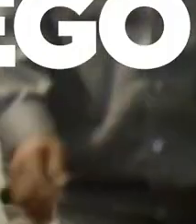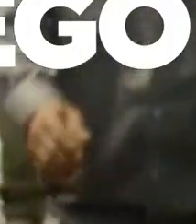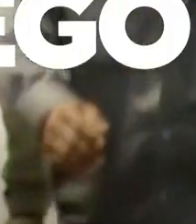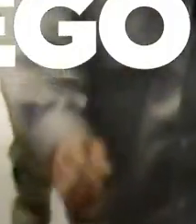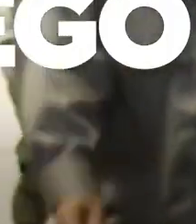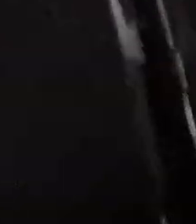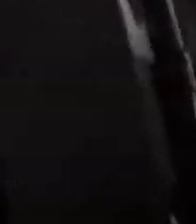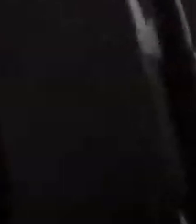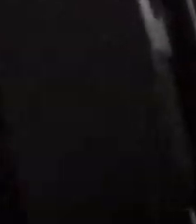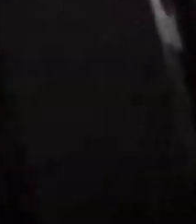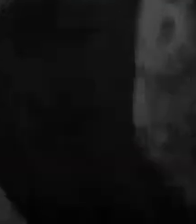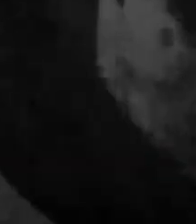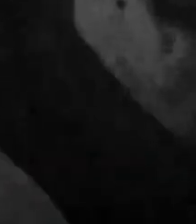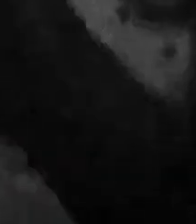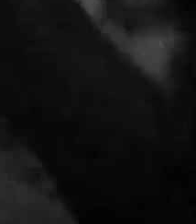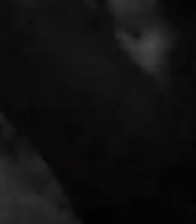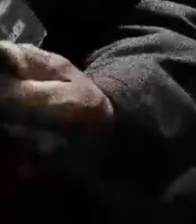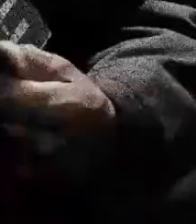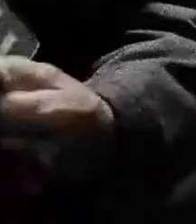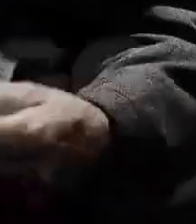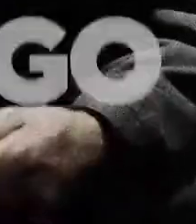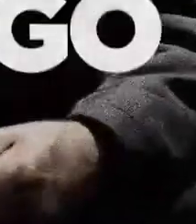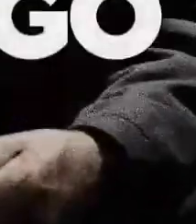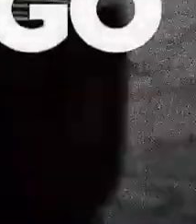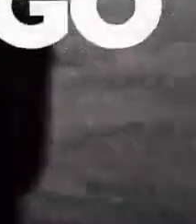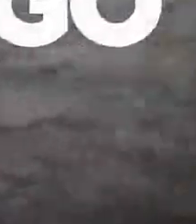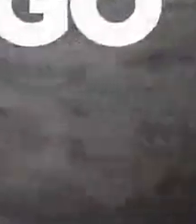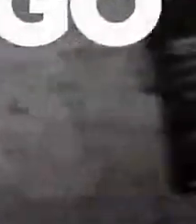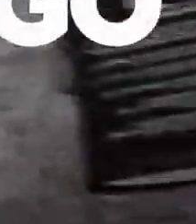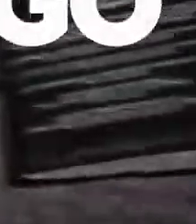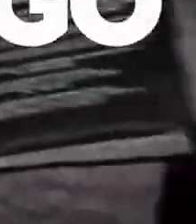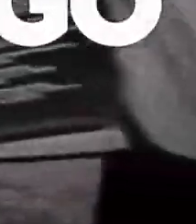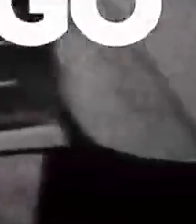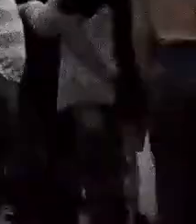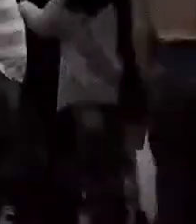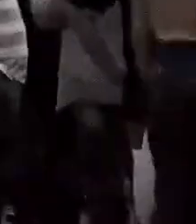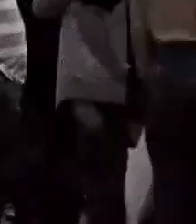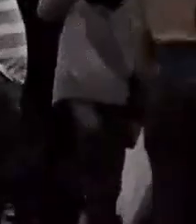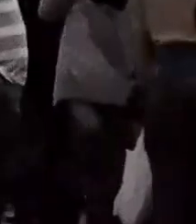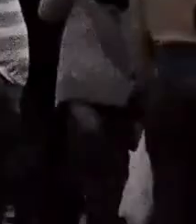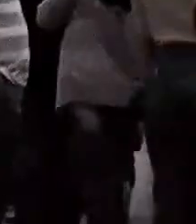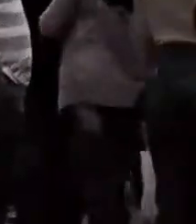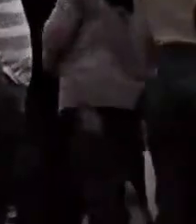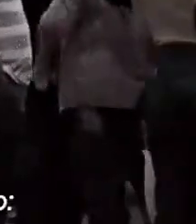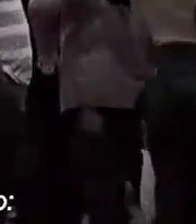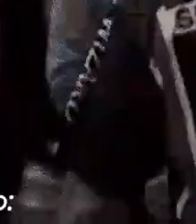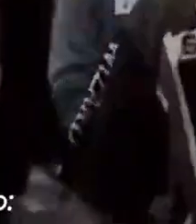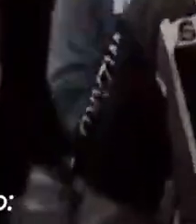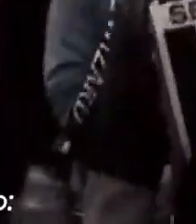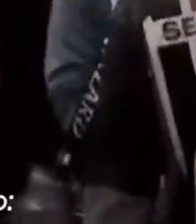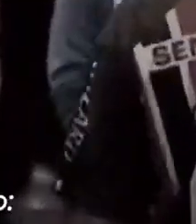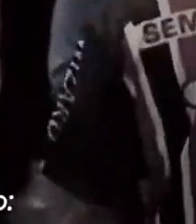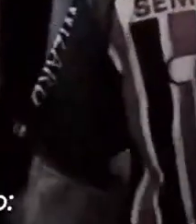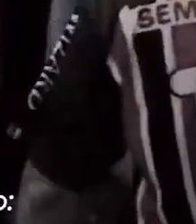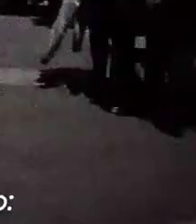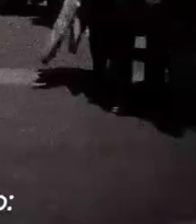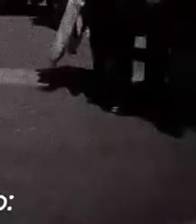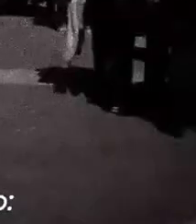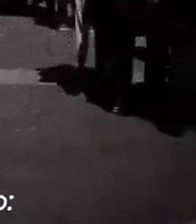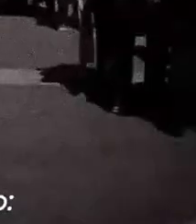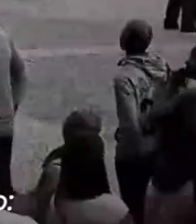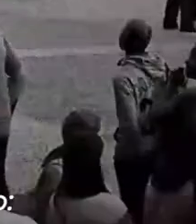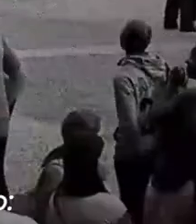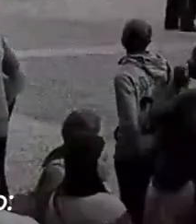voltar a trabalhar. E esse governo que está aí só faz o desemprego aumentar. A taxa de desemprego no Brasil atingiu um novo recorde